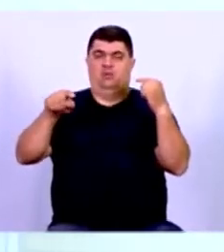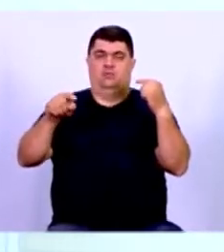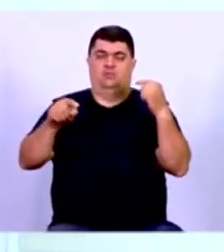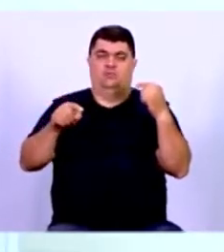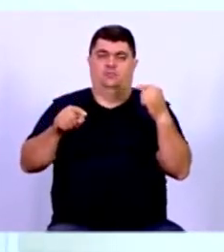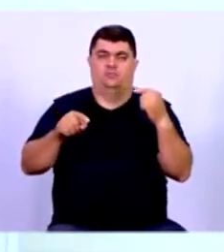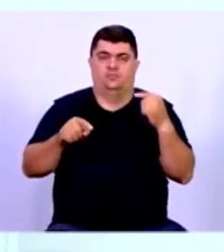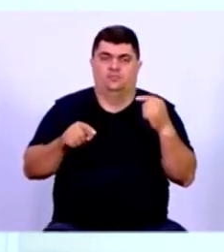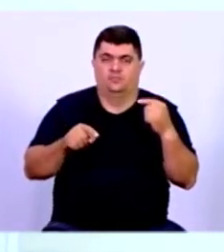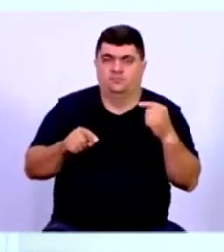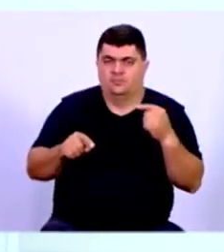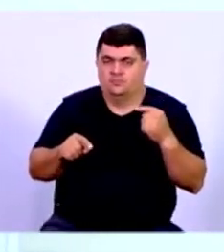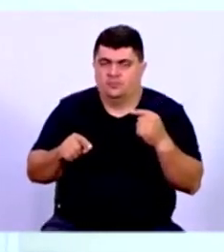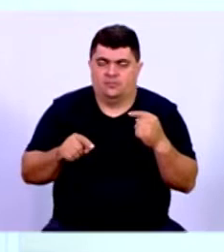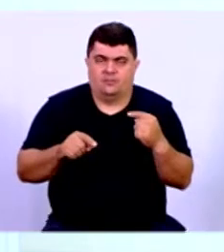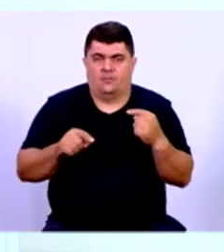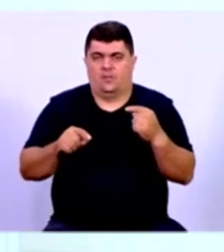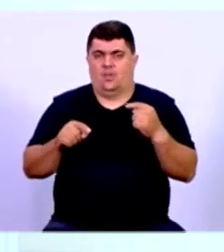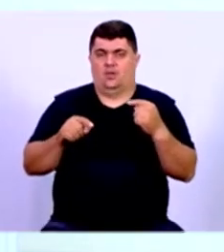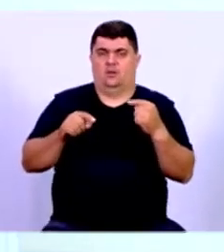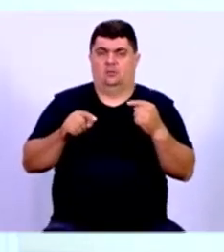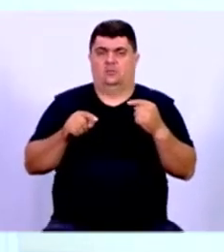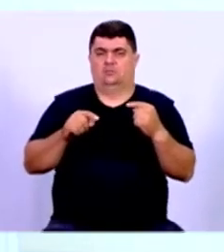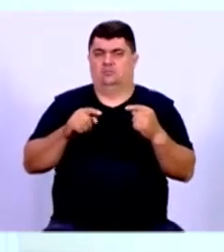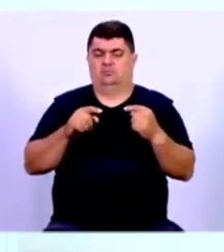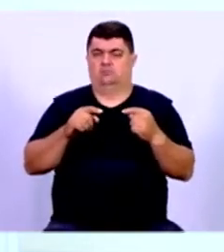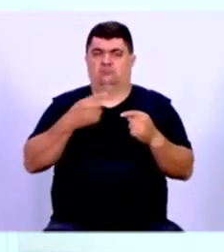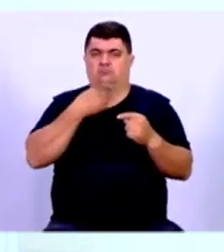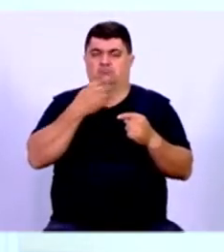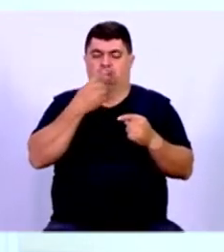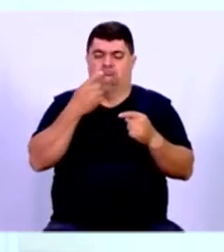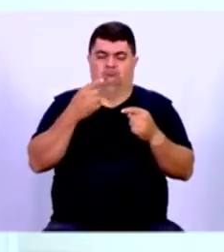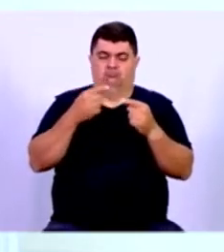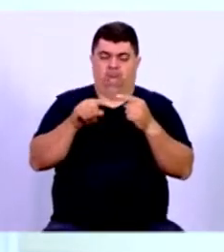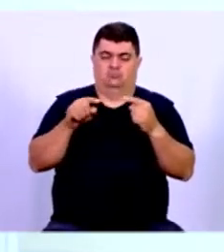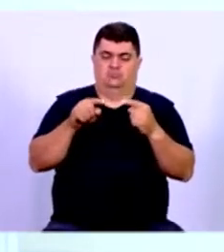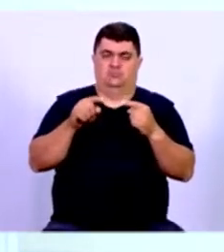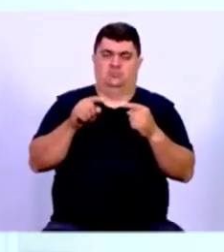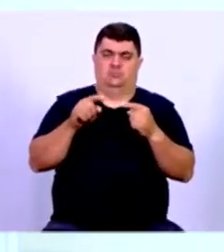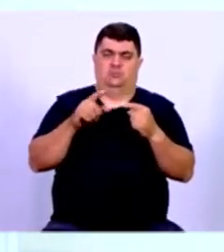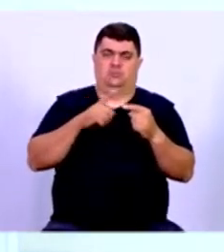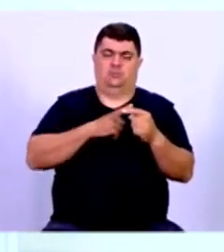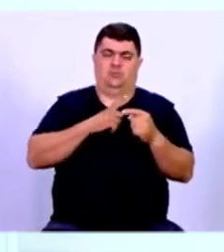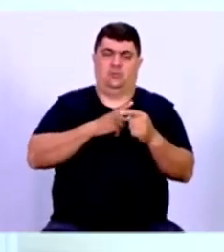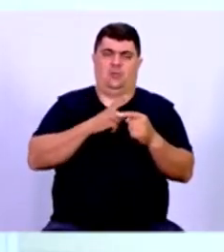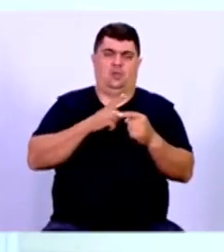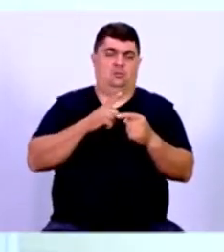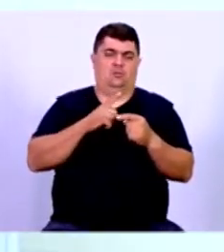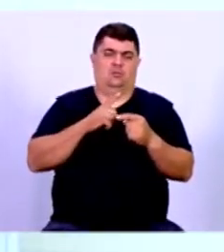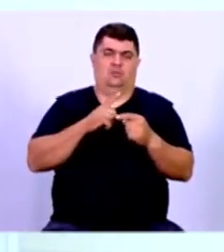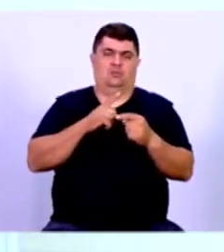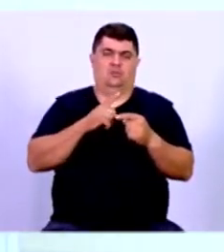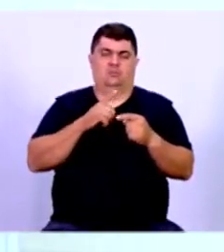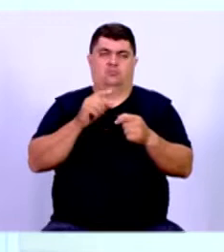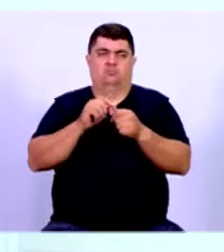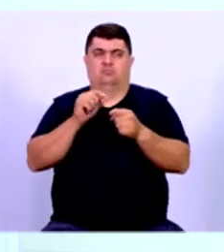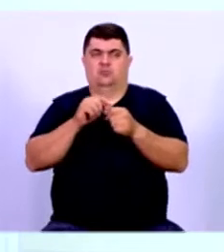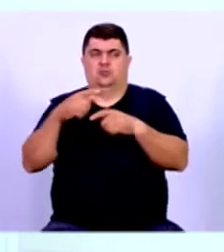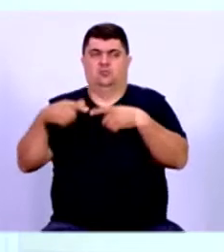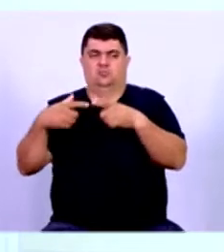técnico, futuramente será técnico em informática, você não vai realizar, vai participar de um estágio e você vai lá